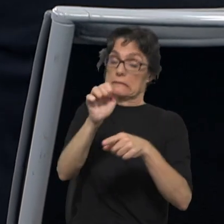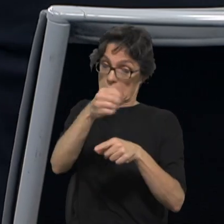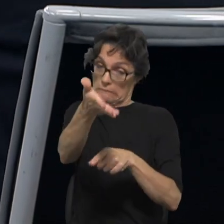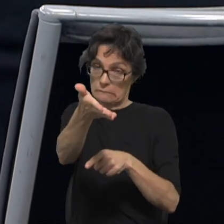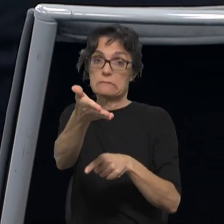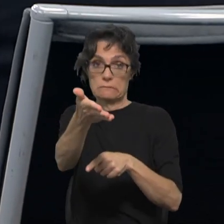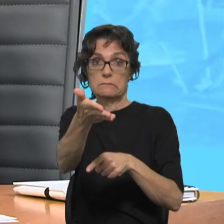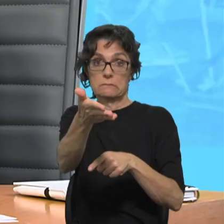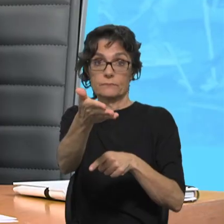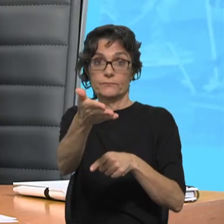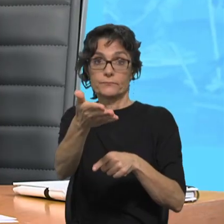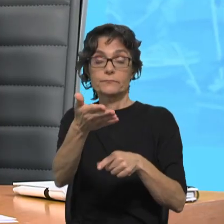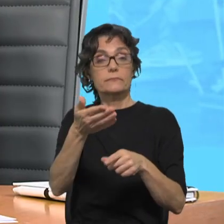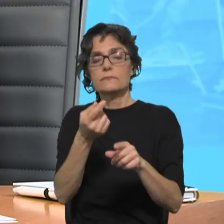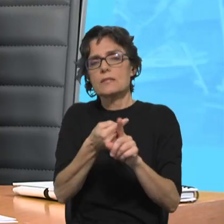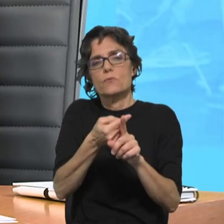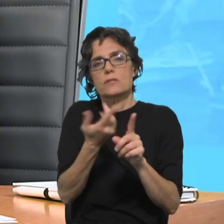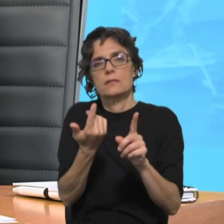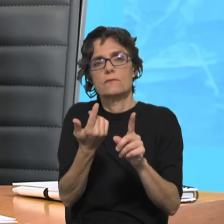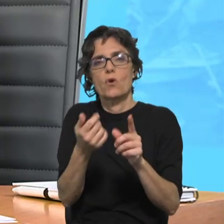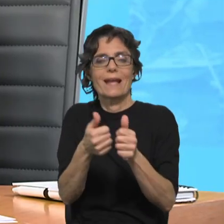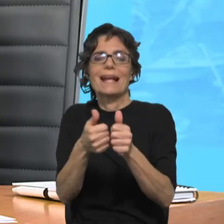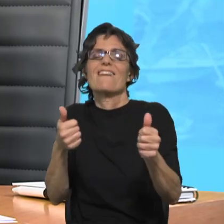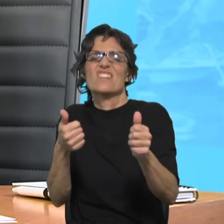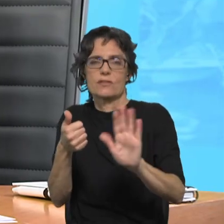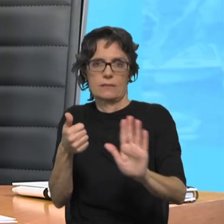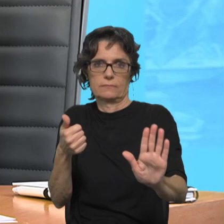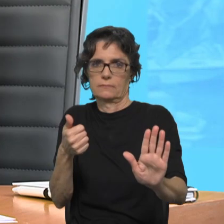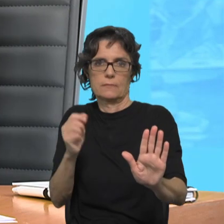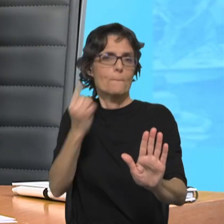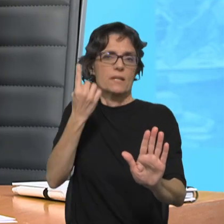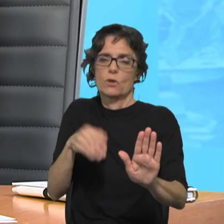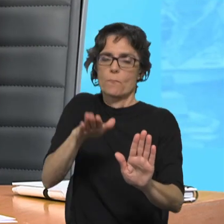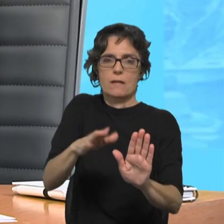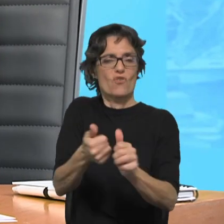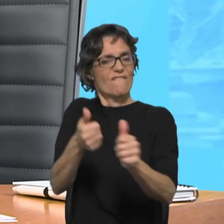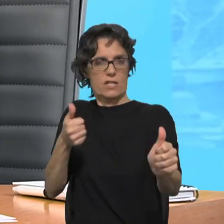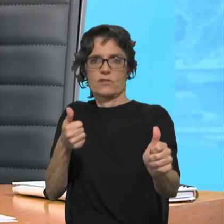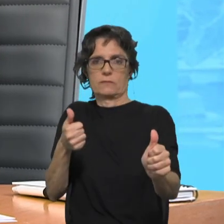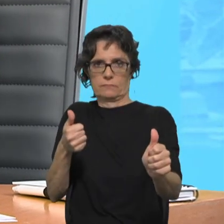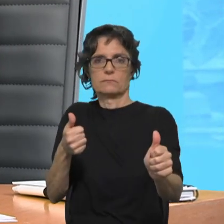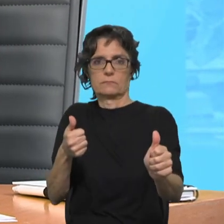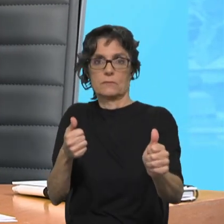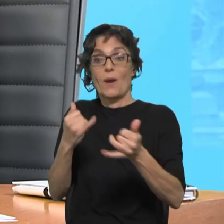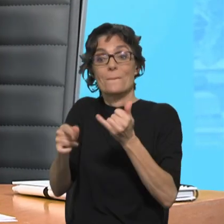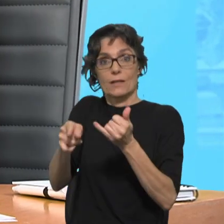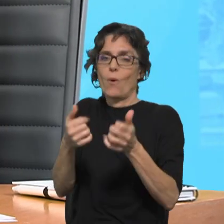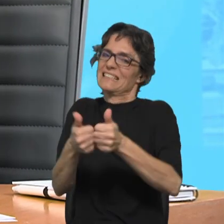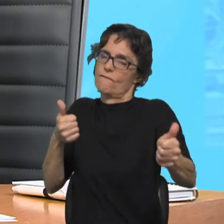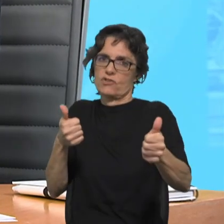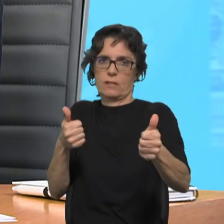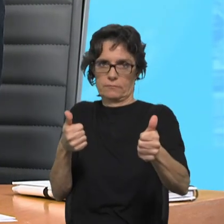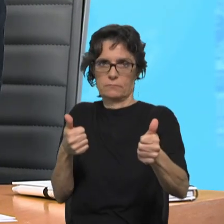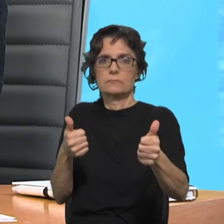é, a bem de todos, é afastar aquela pessoa do perigo que possa vir a